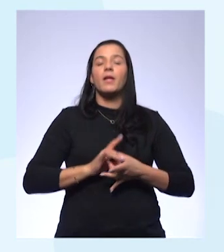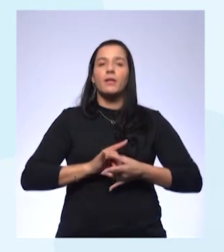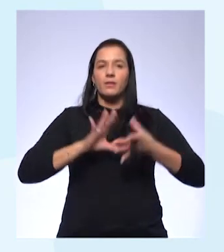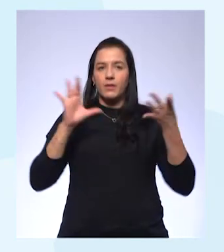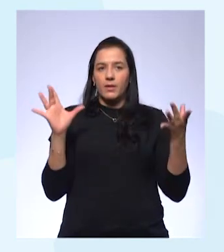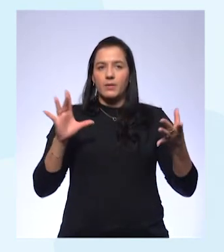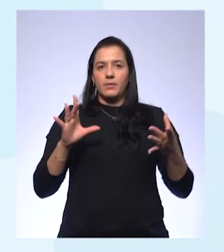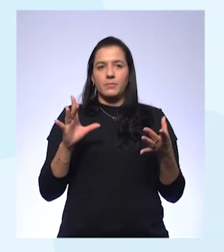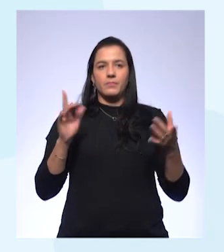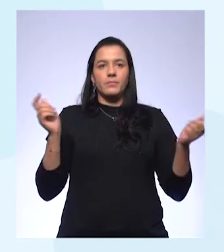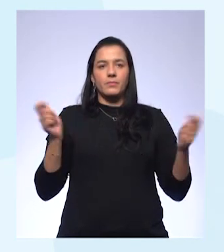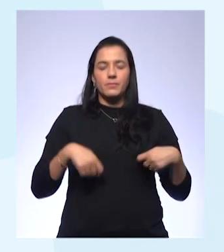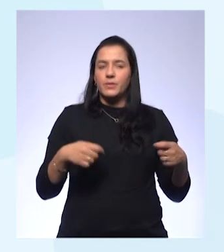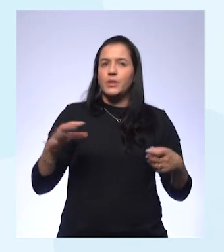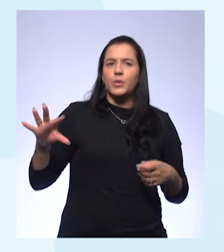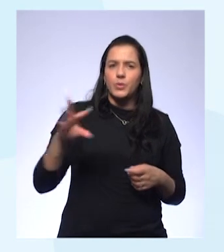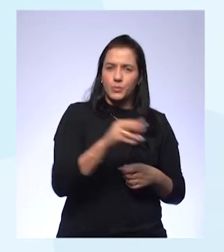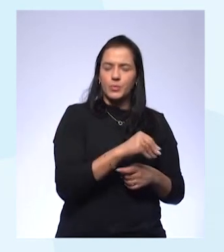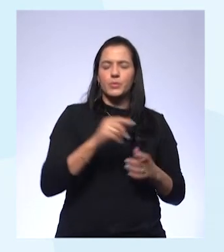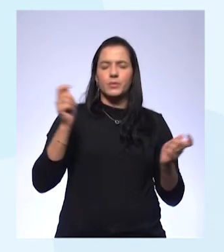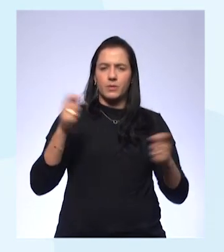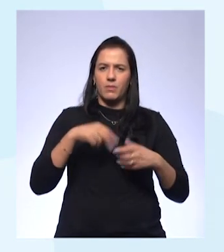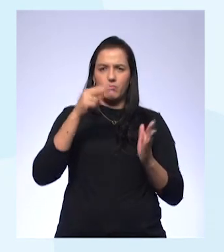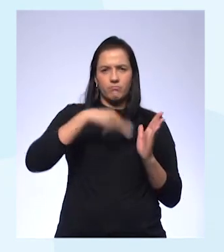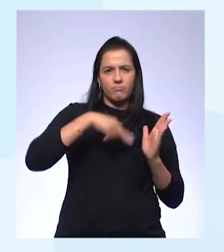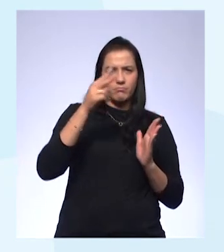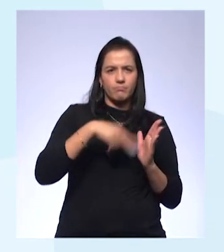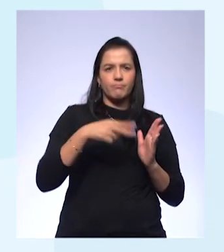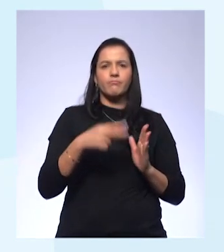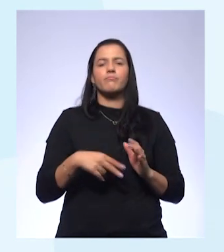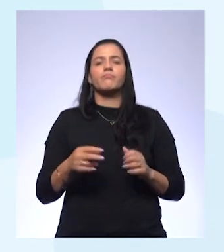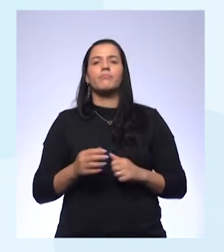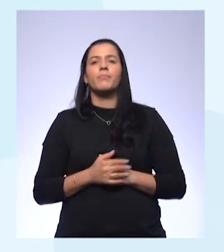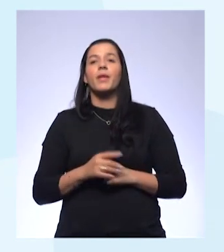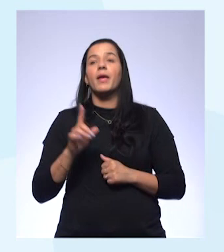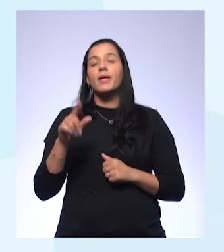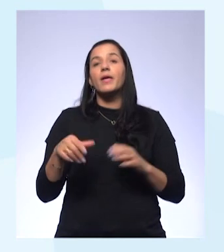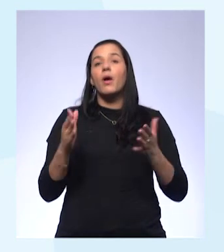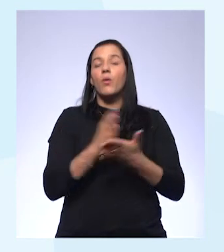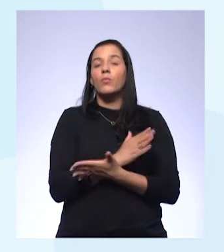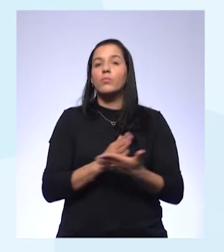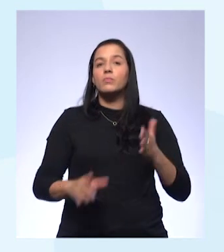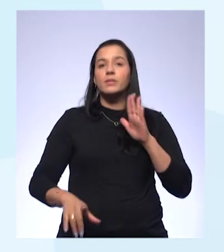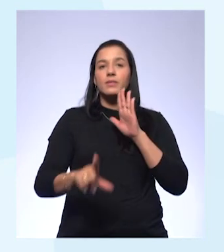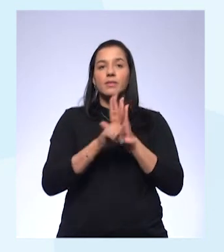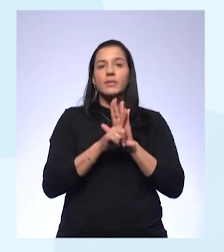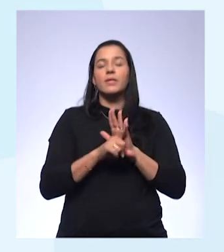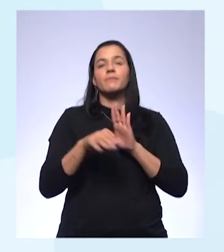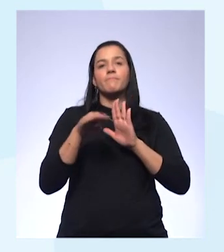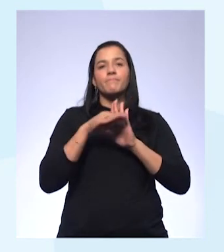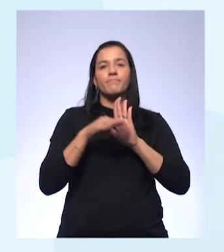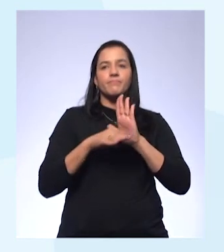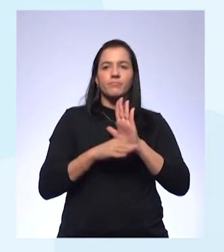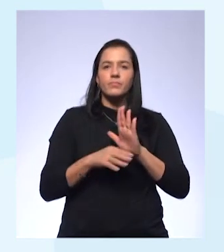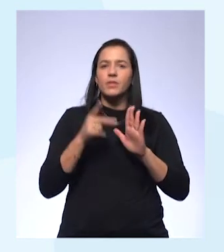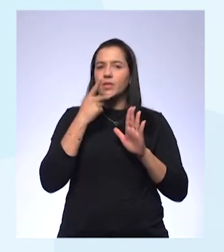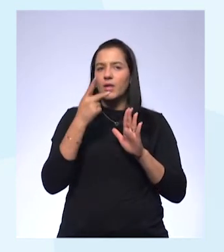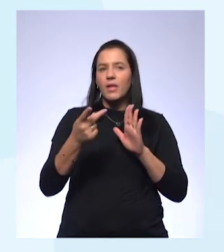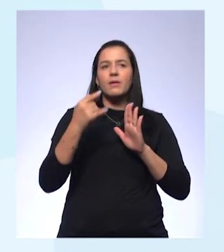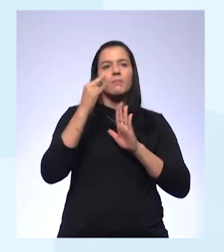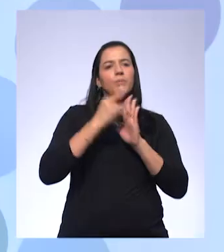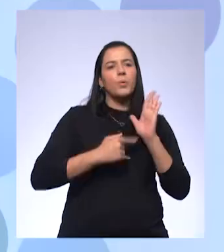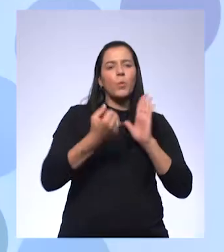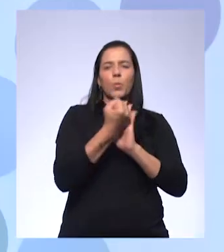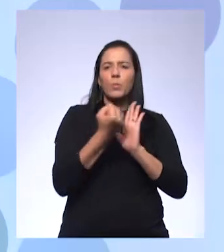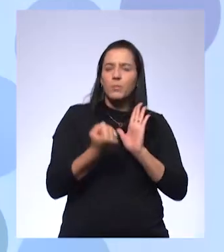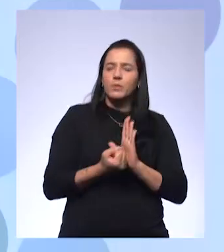liberado ali a sua divulgação, porque nós temos aí algumas leis que amparam a divulgação de documentos dessa